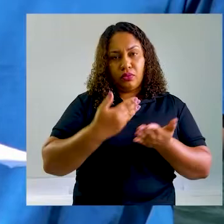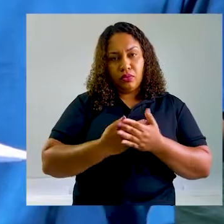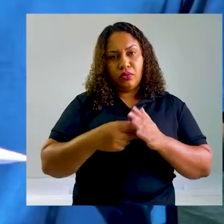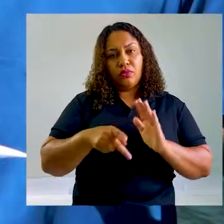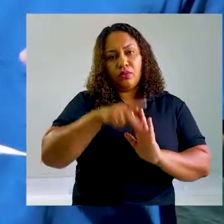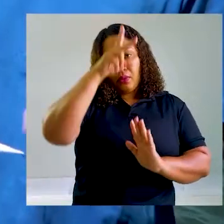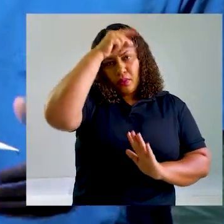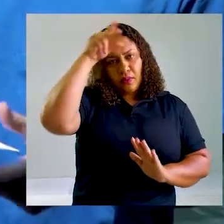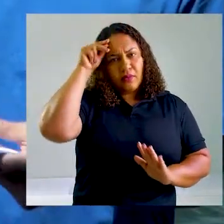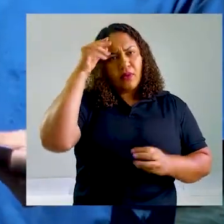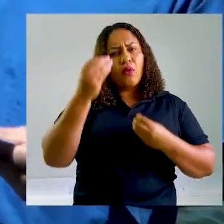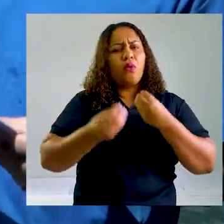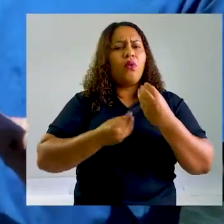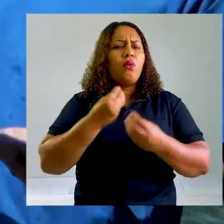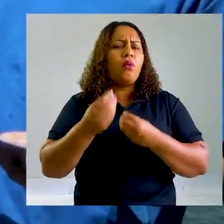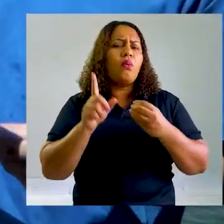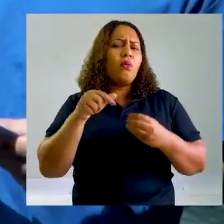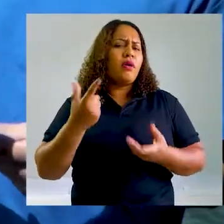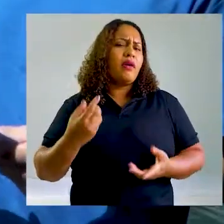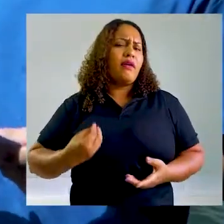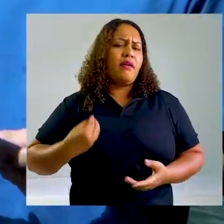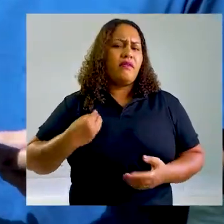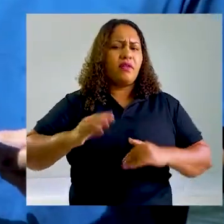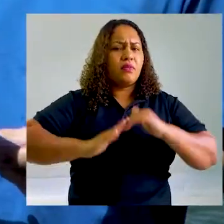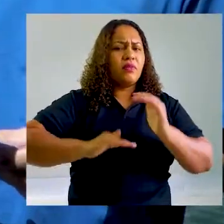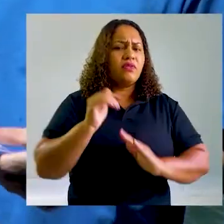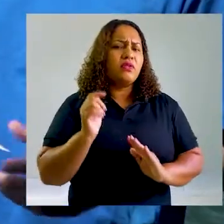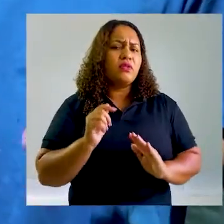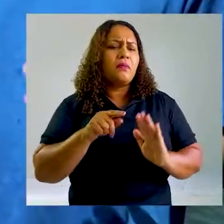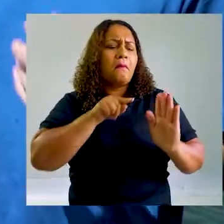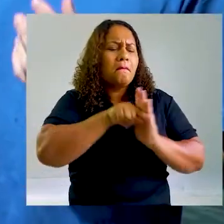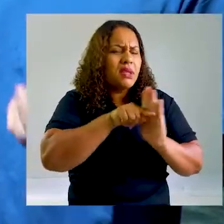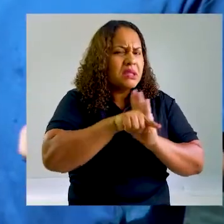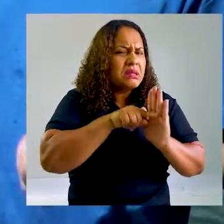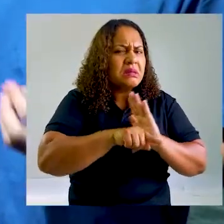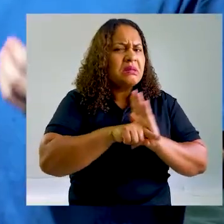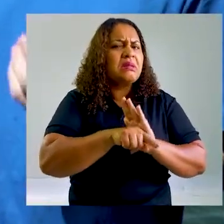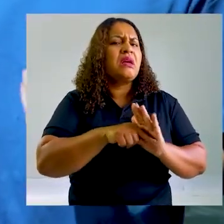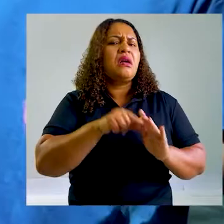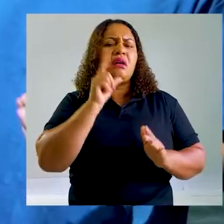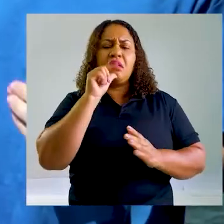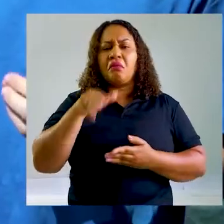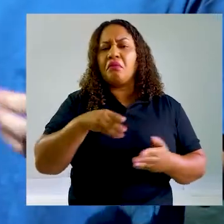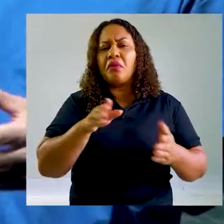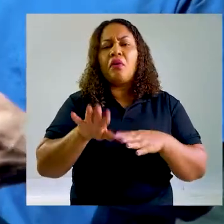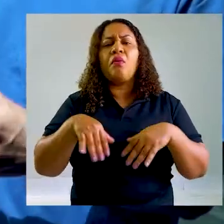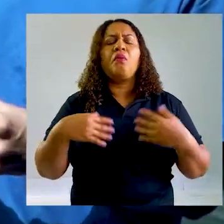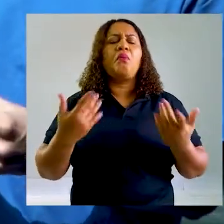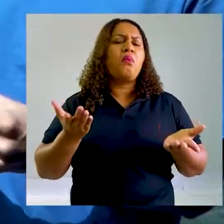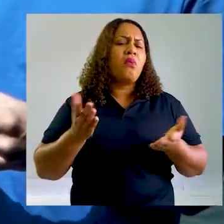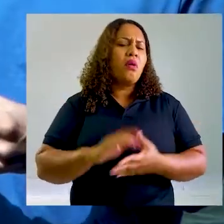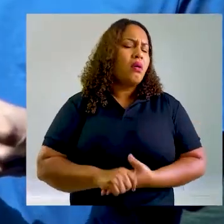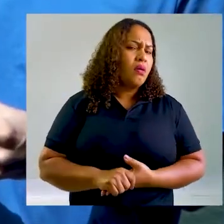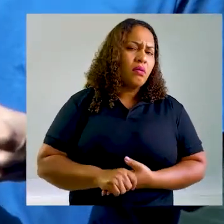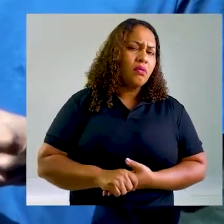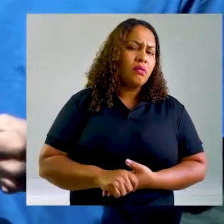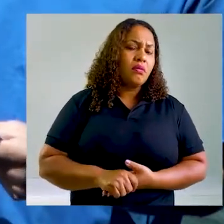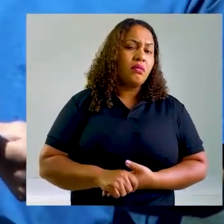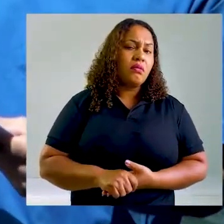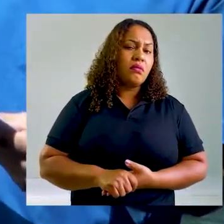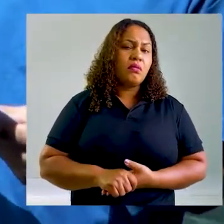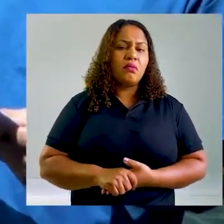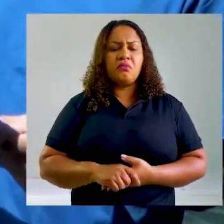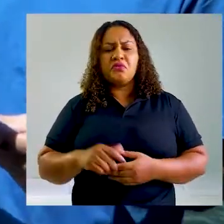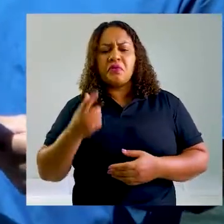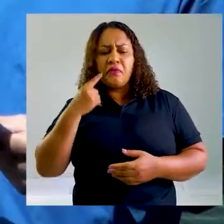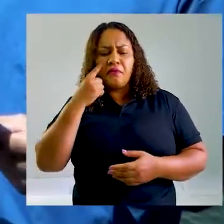têm? Sobre a questão da rotina de pesquisar o rio. Como que é essa rotina de pesquisar o rio? Quais são os pontos, a